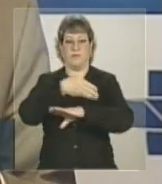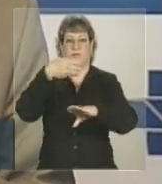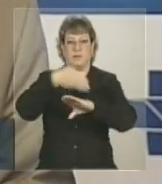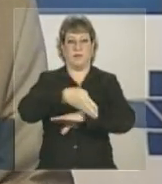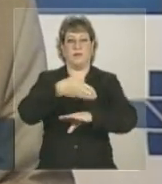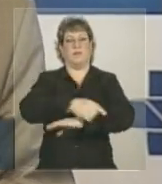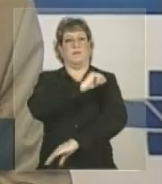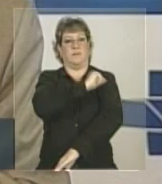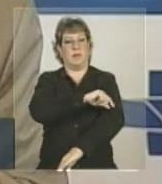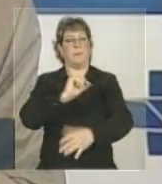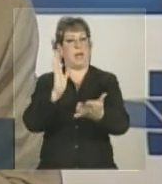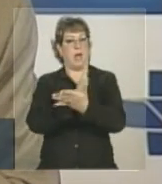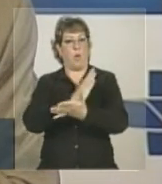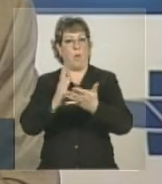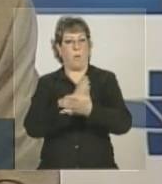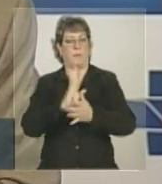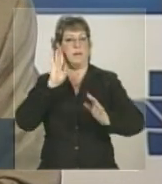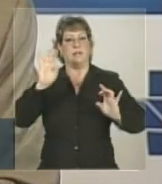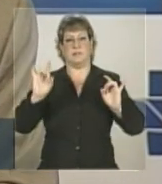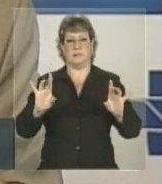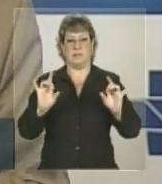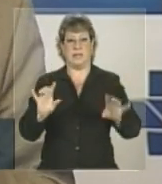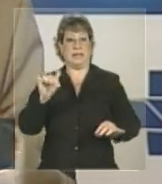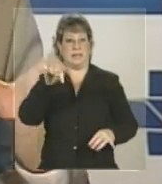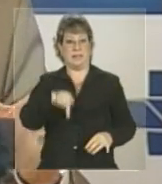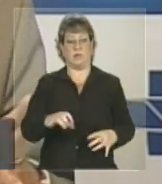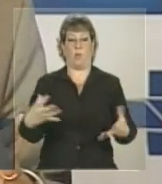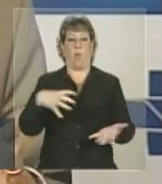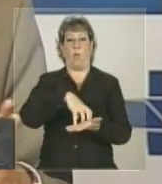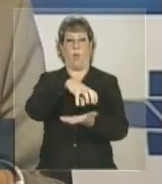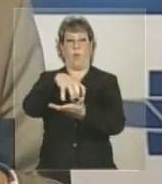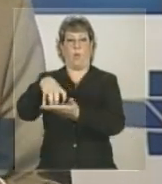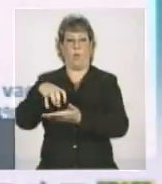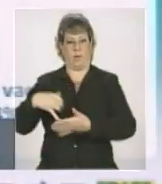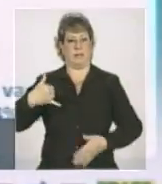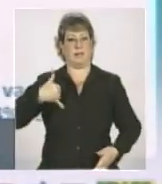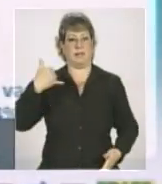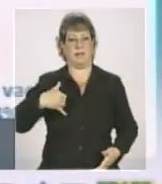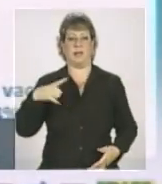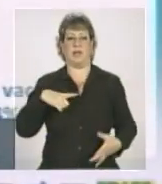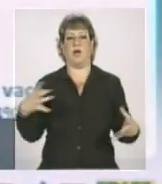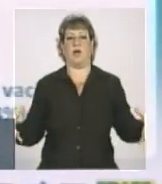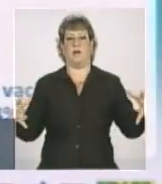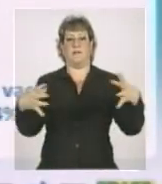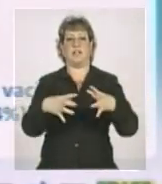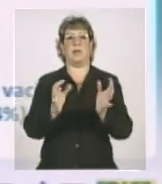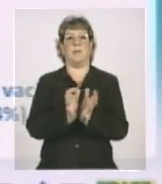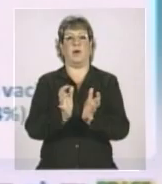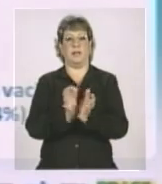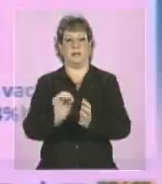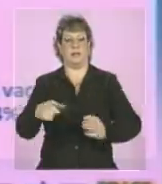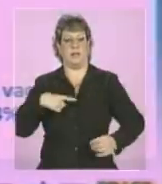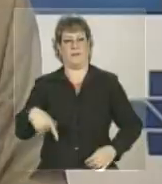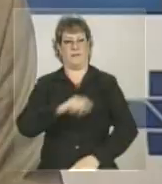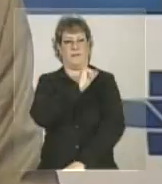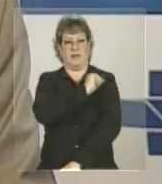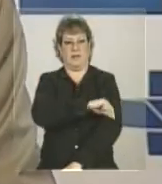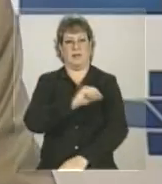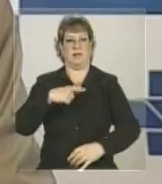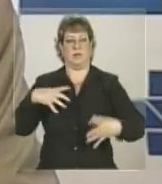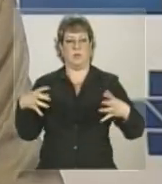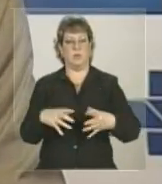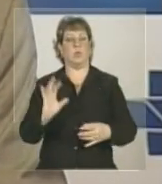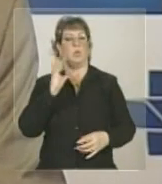vacinada, algumas especificidades dos grupos etários que estão aí envolvidos, a vacinação dura aí todo